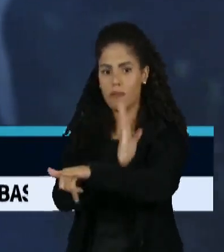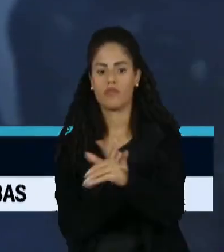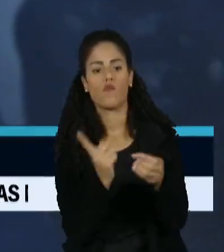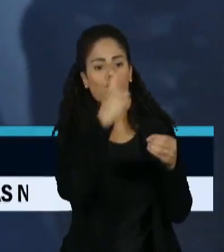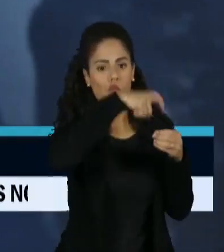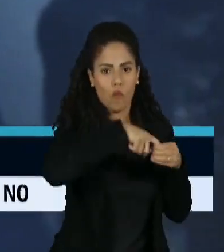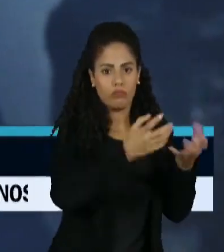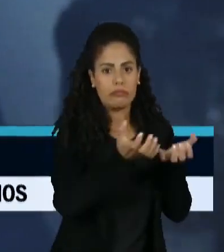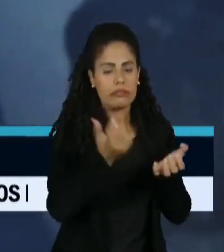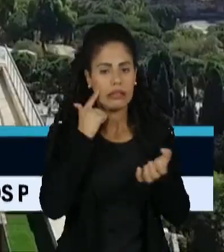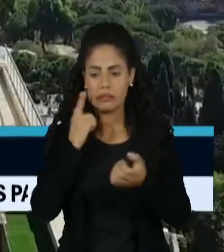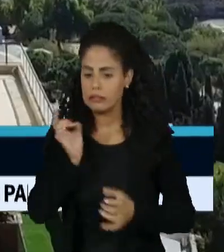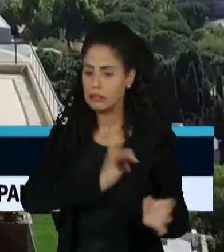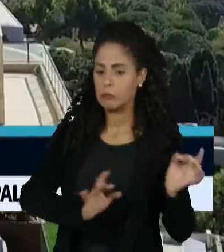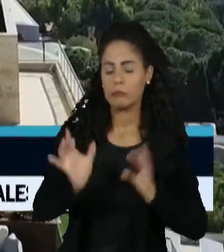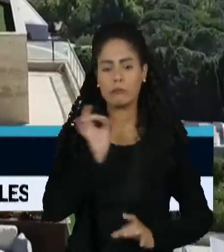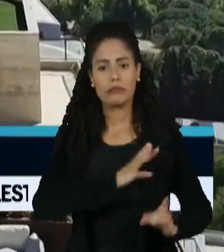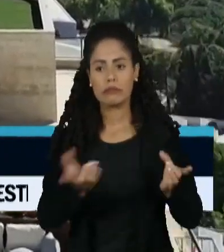perto o terror do conflito.